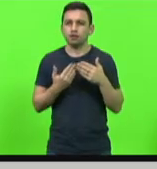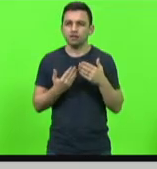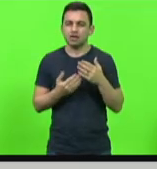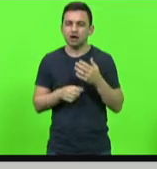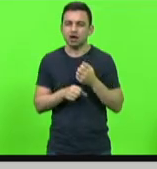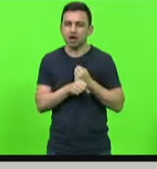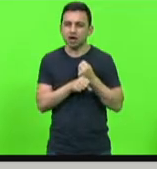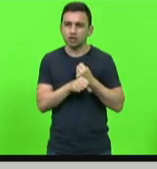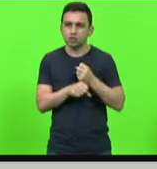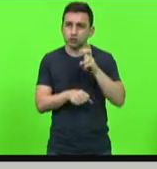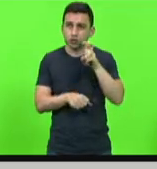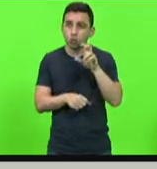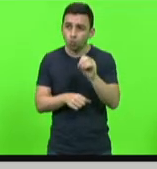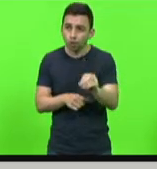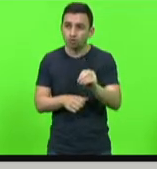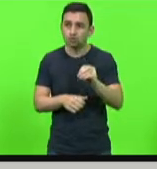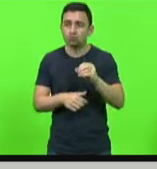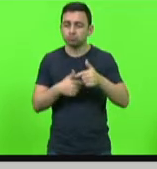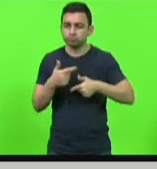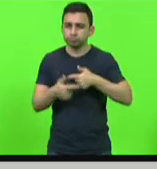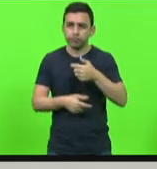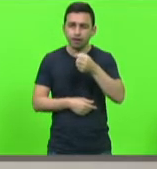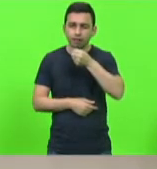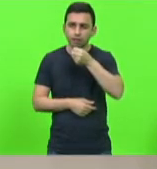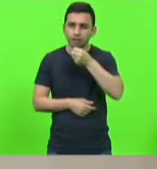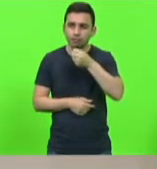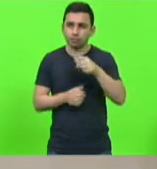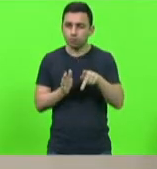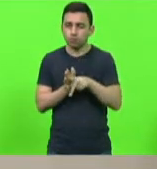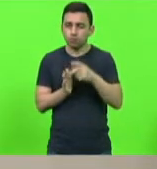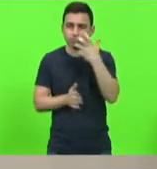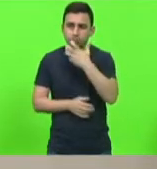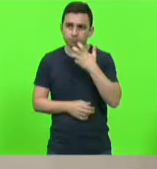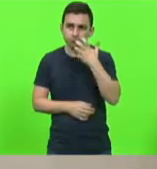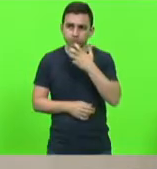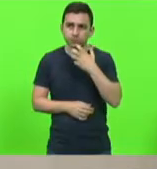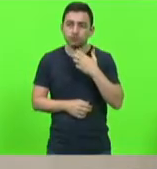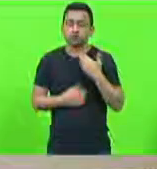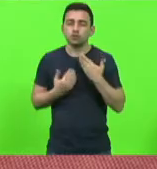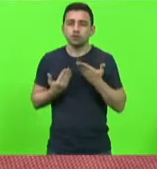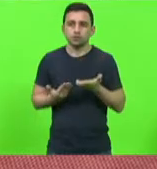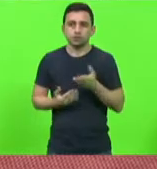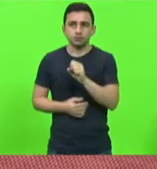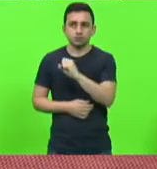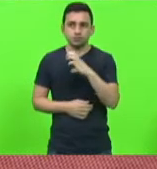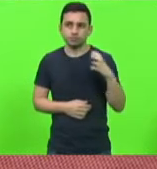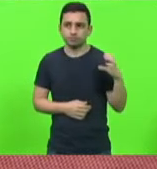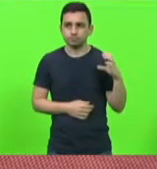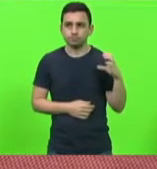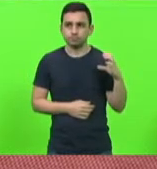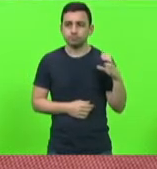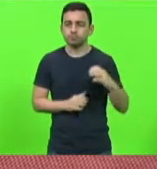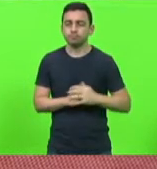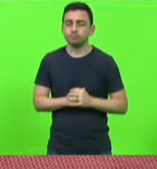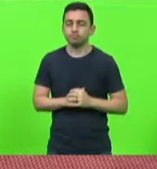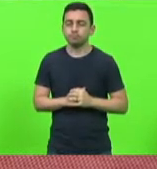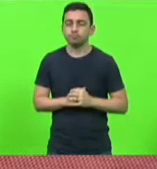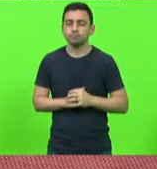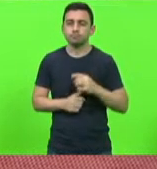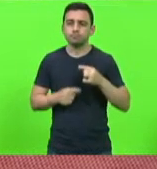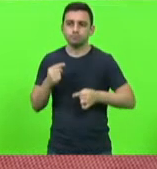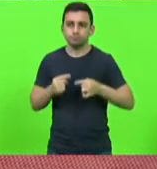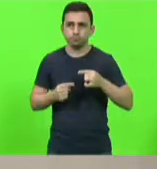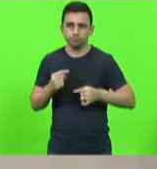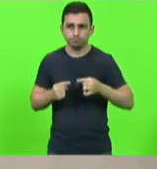de serviços prestados ao radialismo catarinense. Em discussão. Não havendo quem queira discutir, em votação. Deputados que aprovam, permaneçam como se